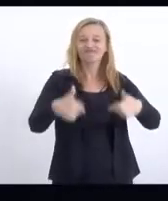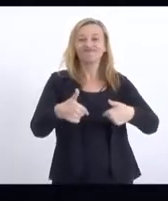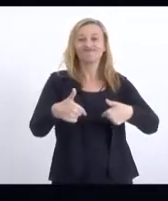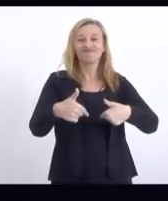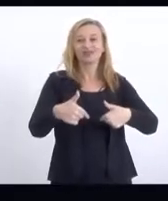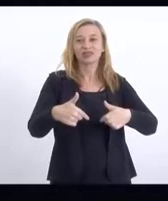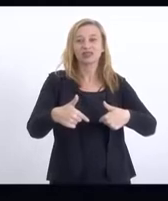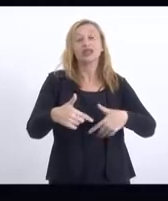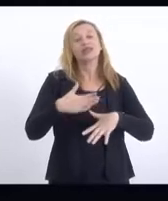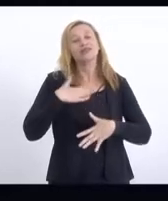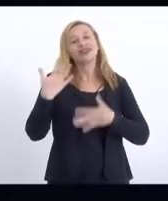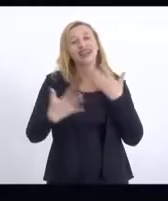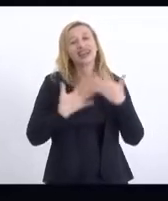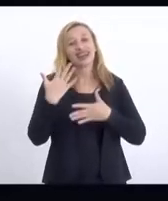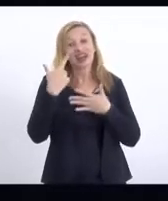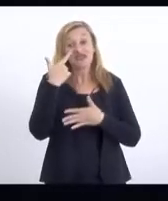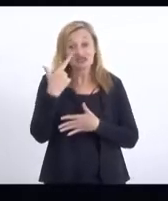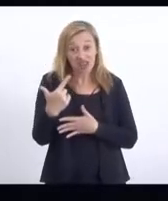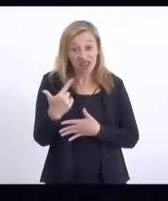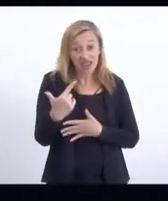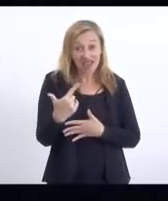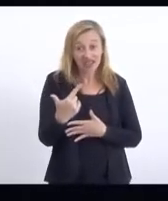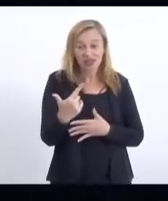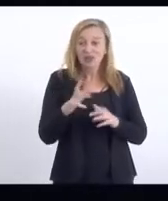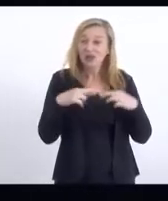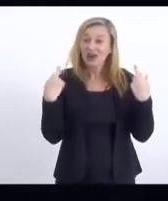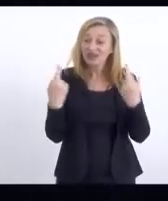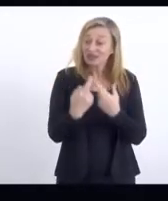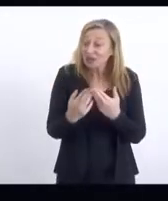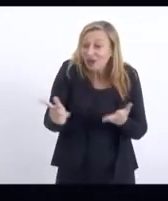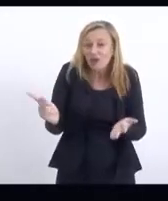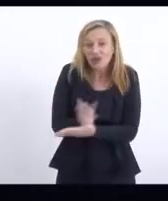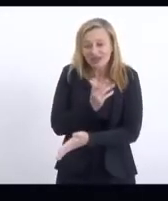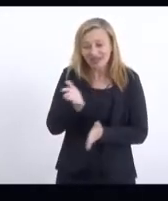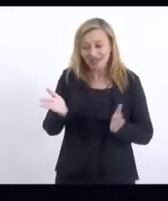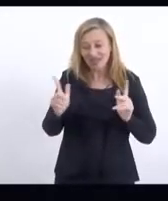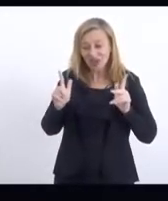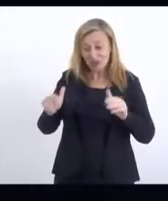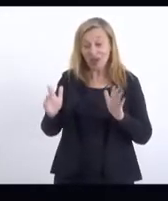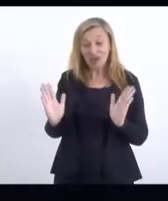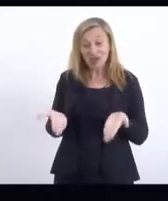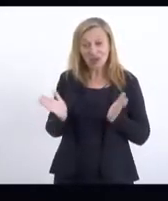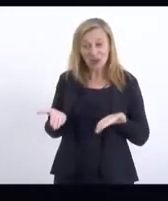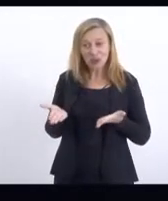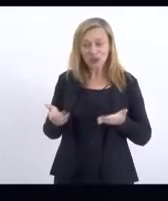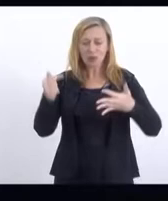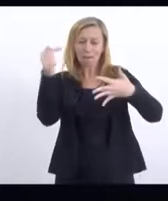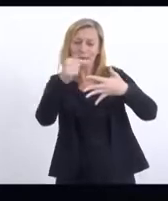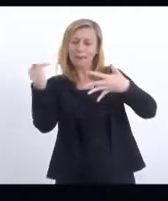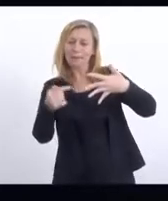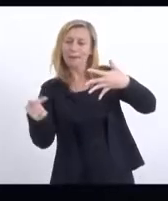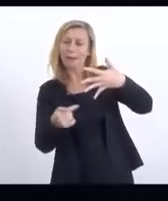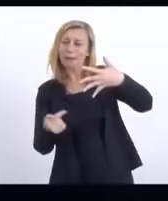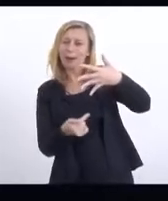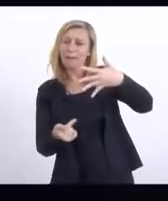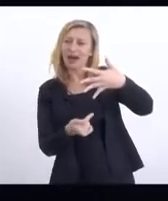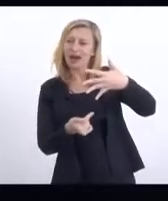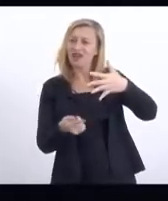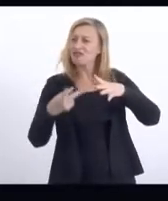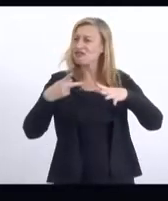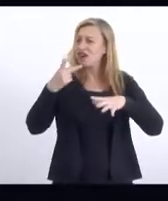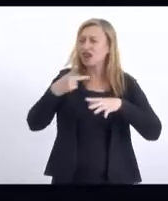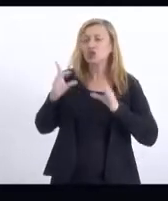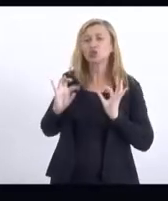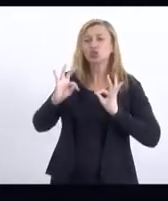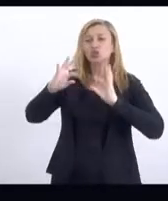Uma coisa que me alegra muito é ver quando uma reunião dessa acontece e pontos específicos são colocados em pauta e que